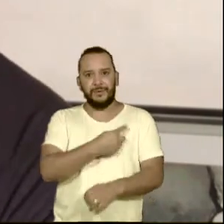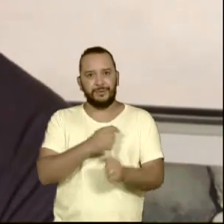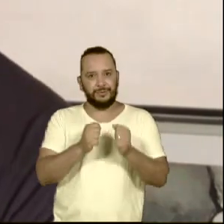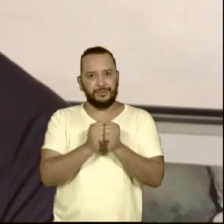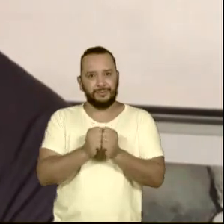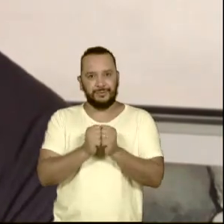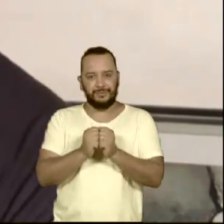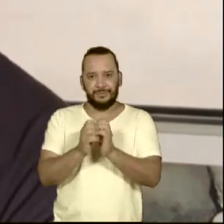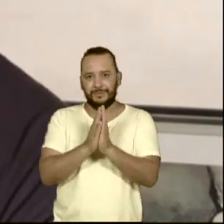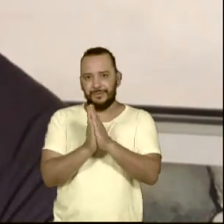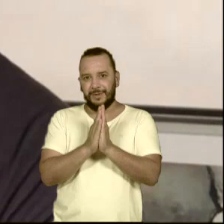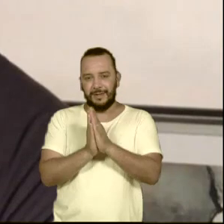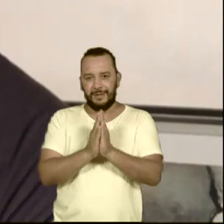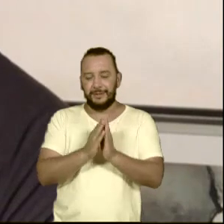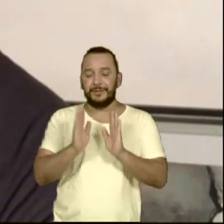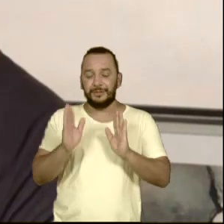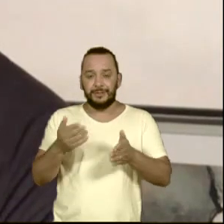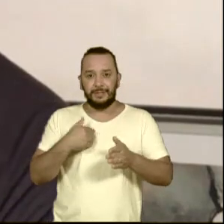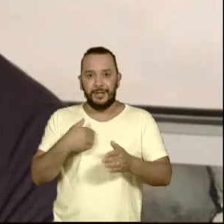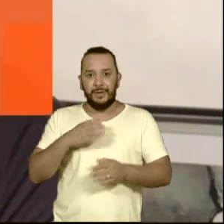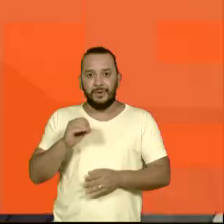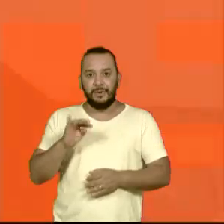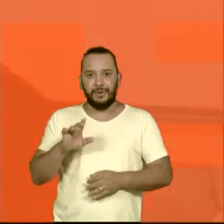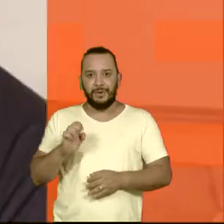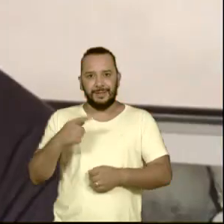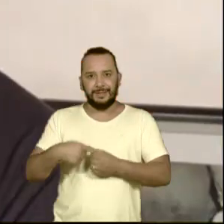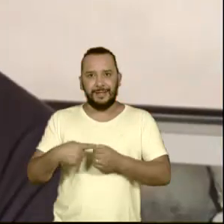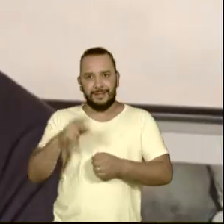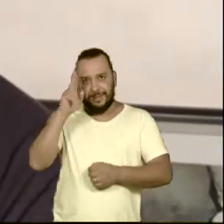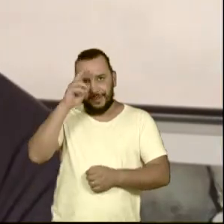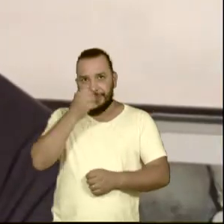em especial na série Cocorico na Cidade, muito bem lembrado.